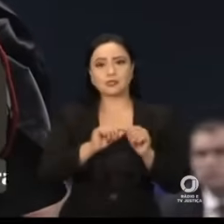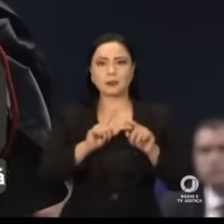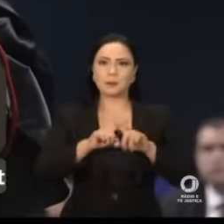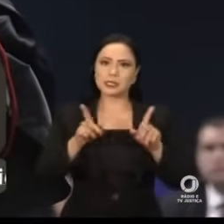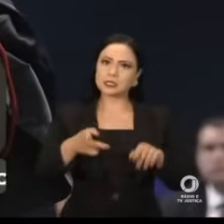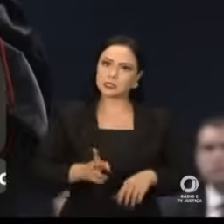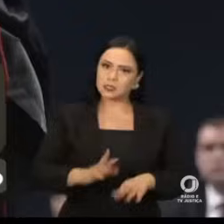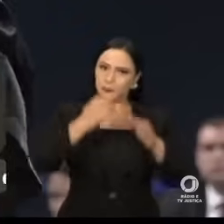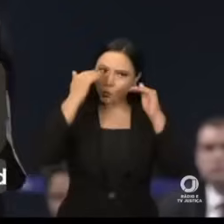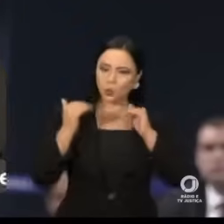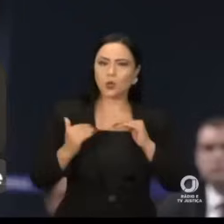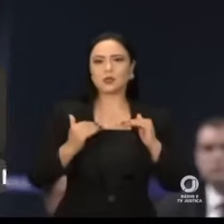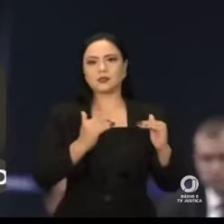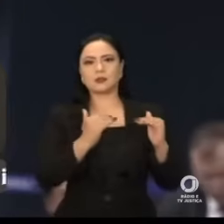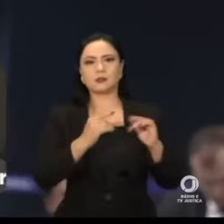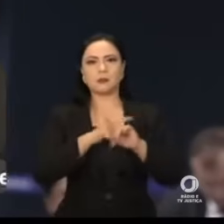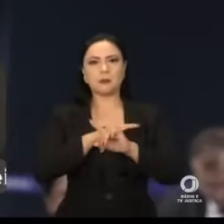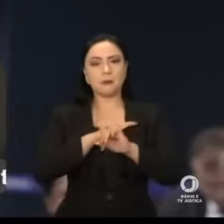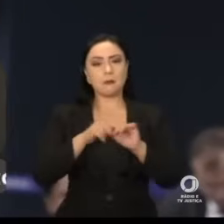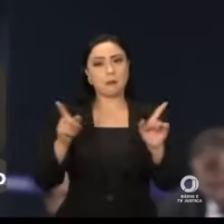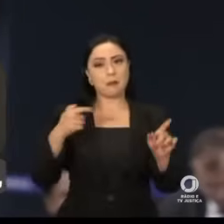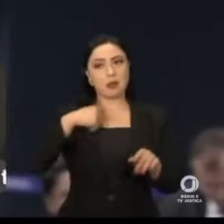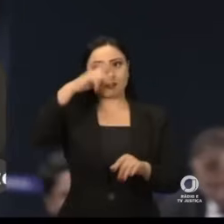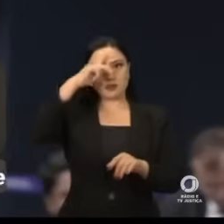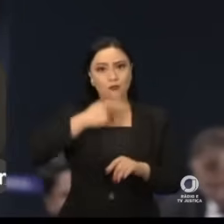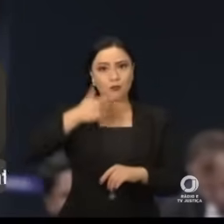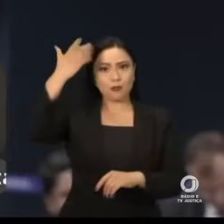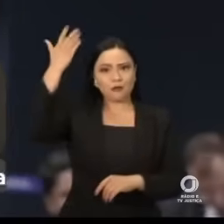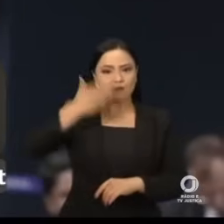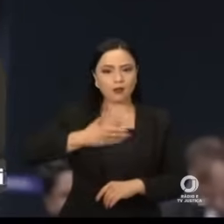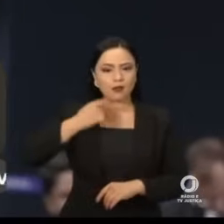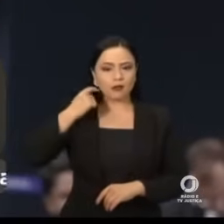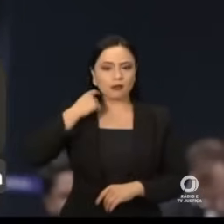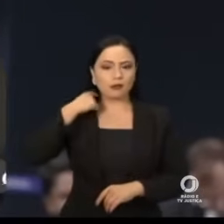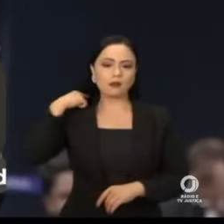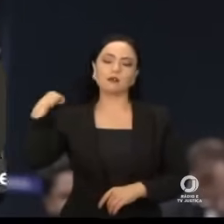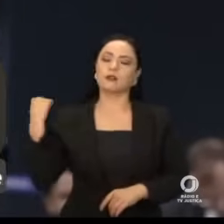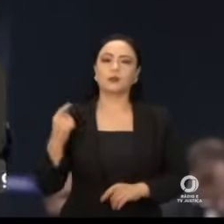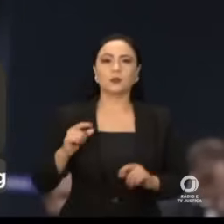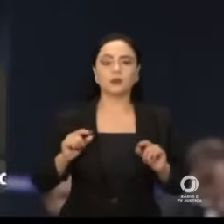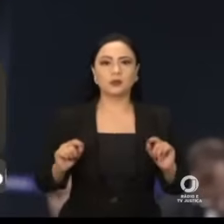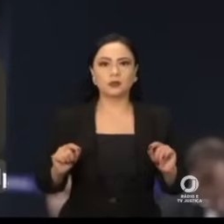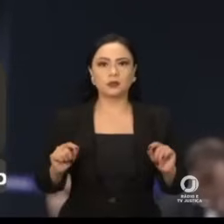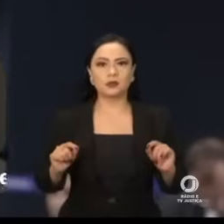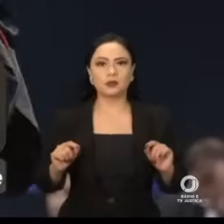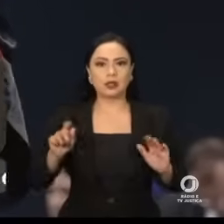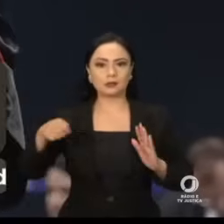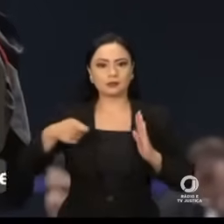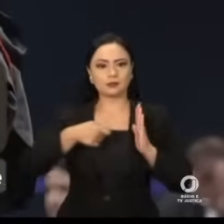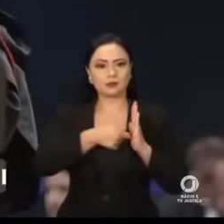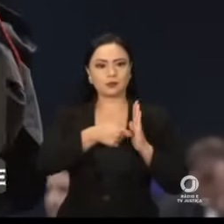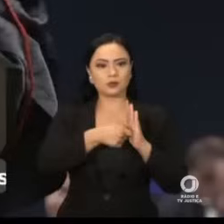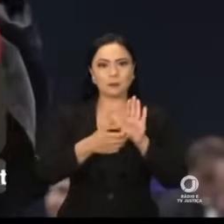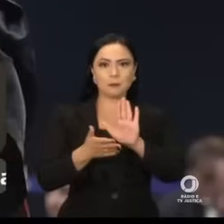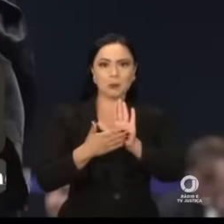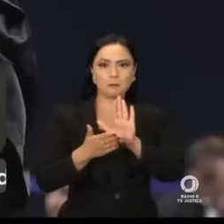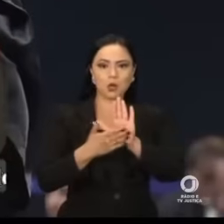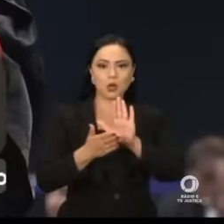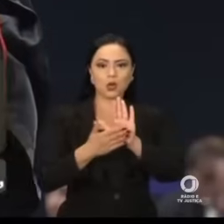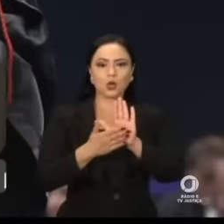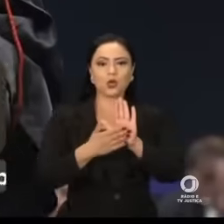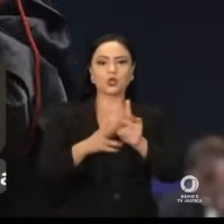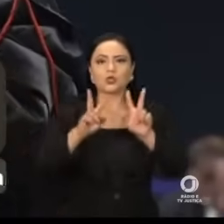respeito. Mas eu vou comprovar que a denúncia proposta sobre o crime